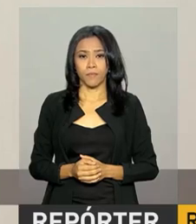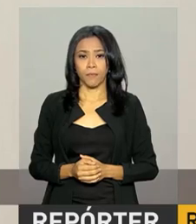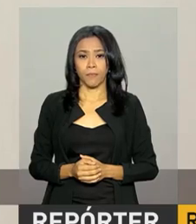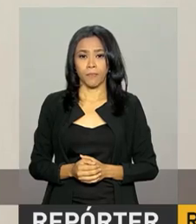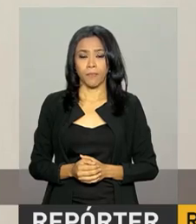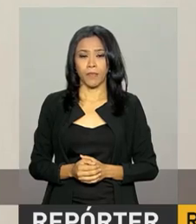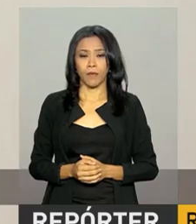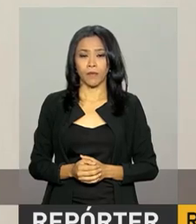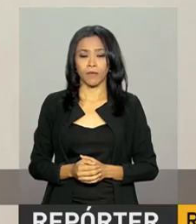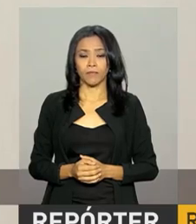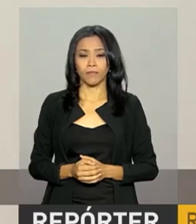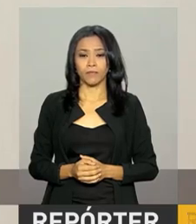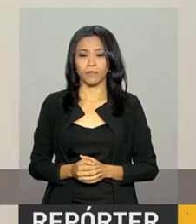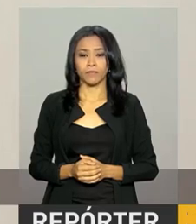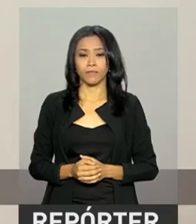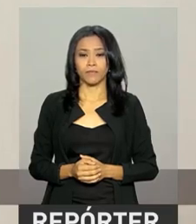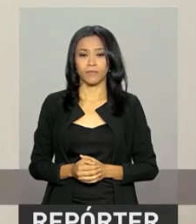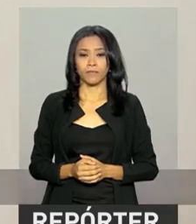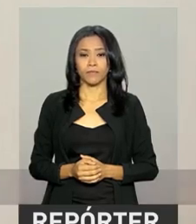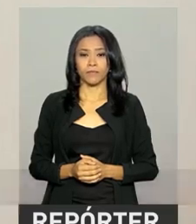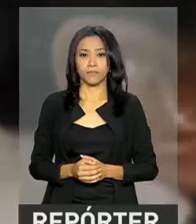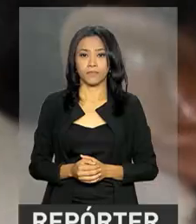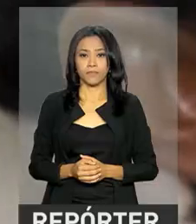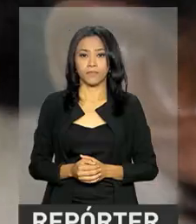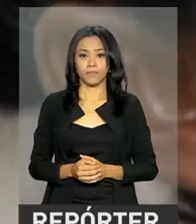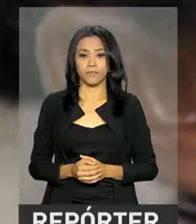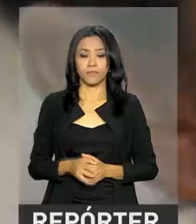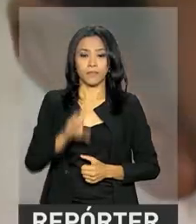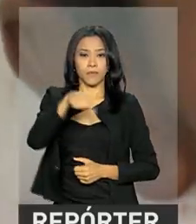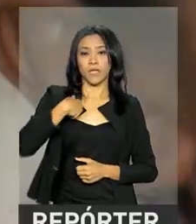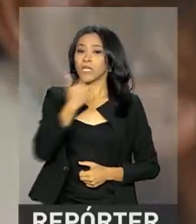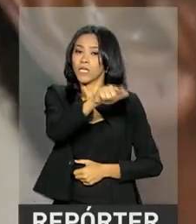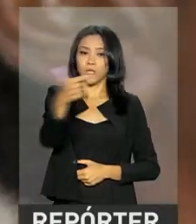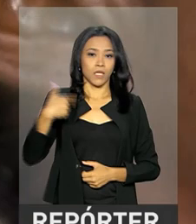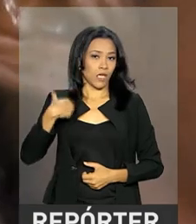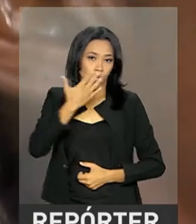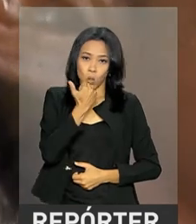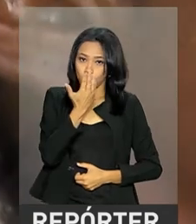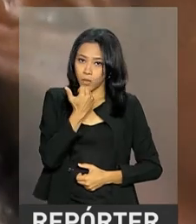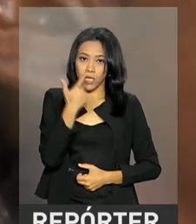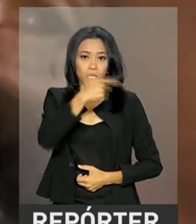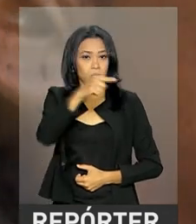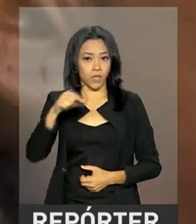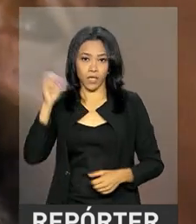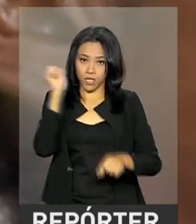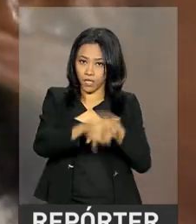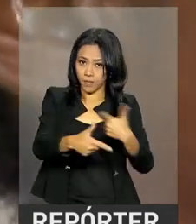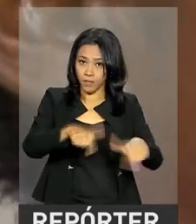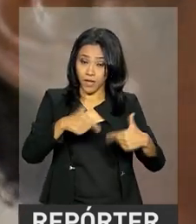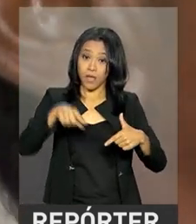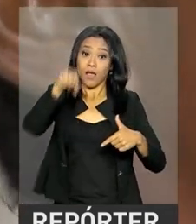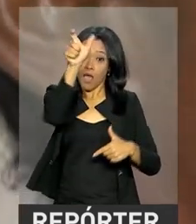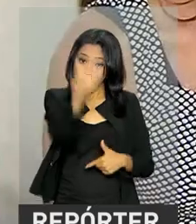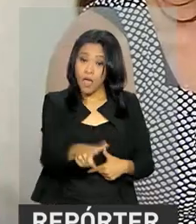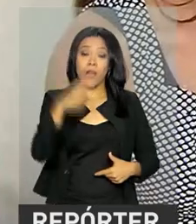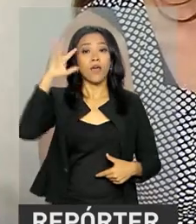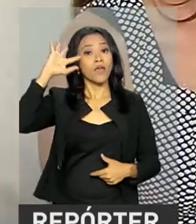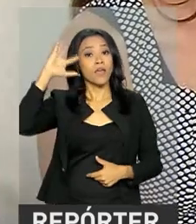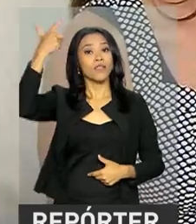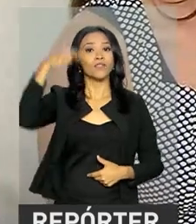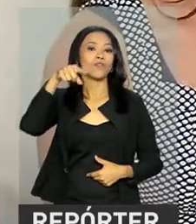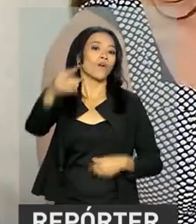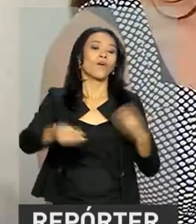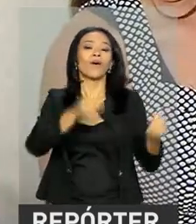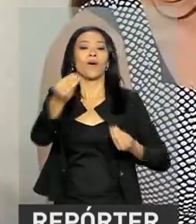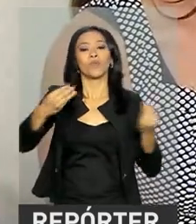a alimentação, a saúde. Sem comida, sem emprego, Rosa viu no Brasil a solução. Veio com